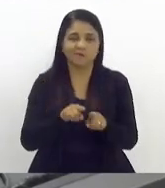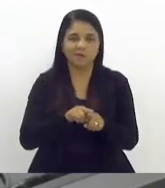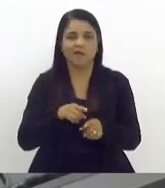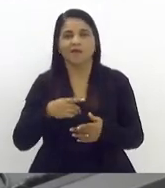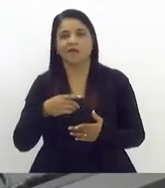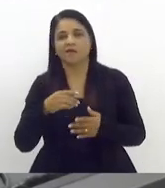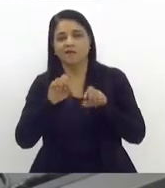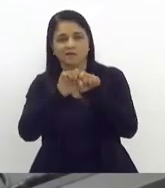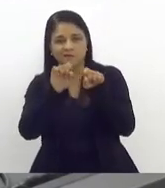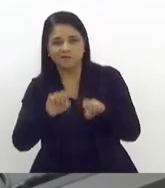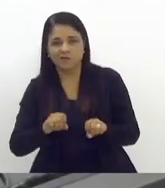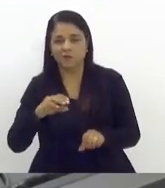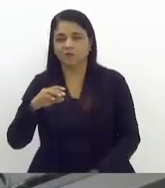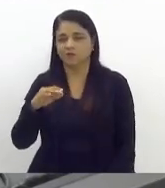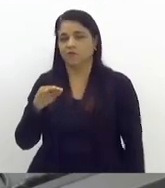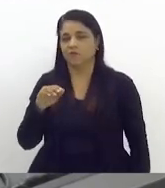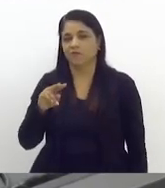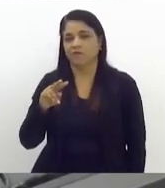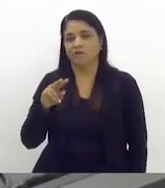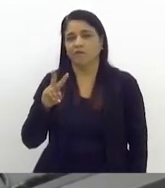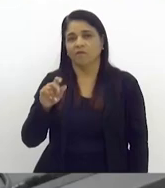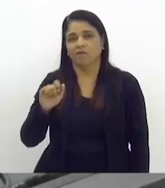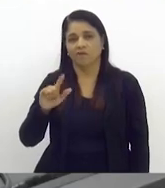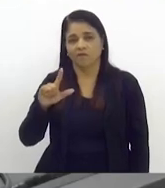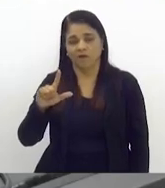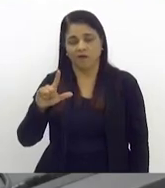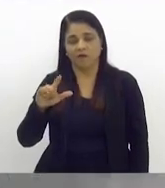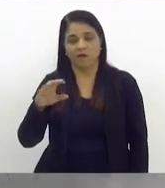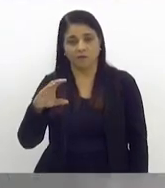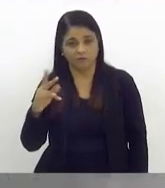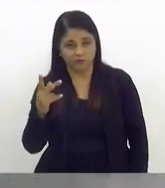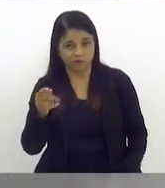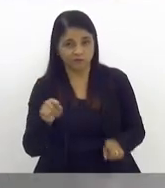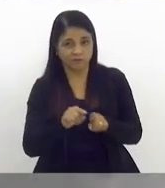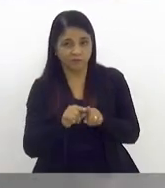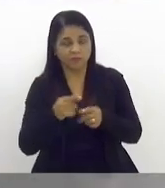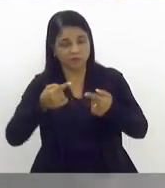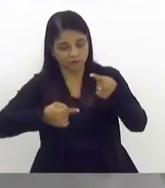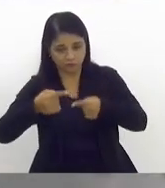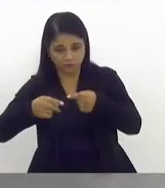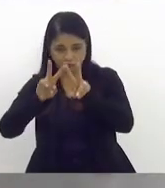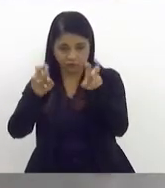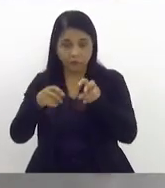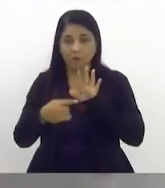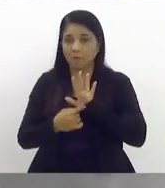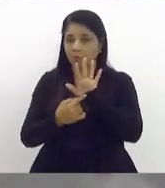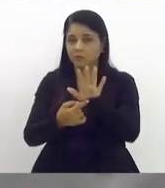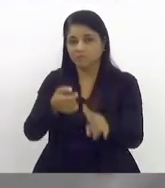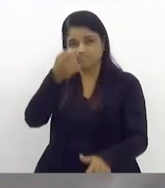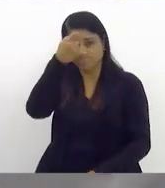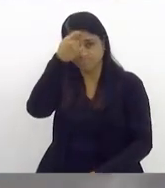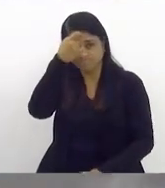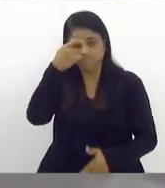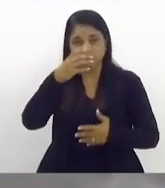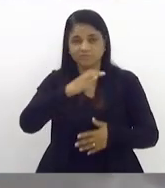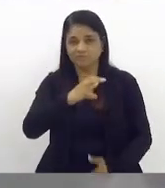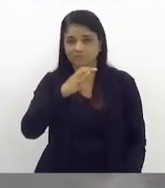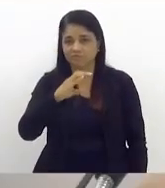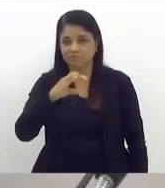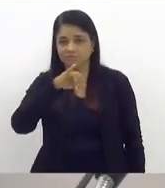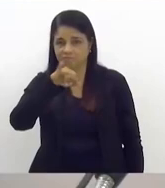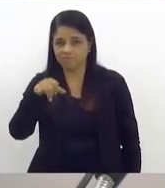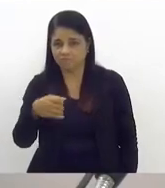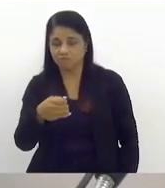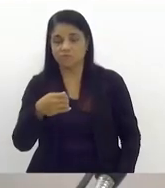voucher, possam ser discutidos em projetos eventualmente apartados, mas mais uma vez demonstrando aqui a maturidade da CCJ em enfrentar